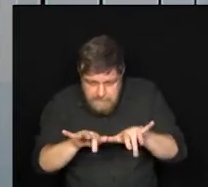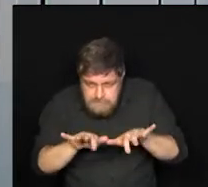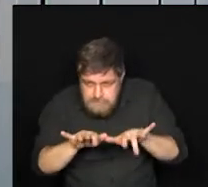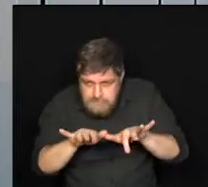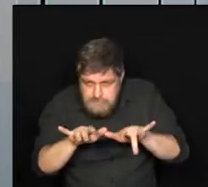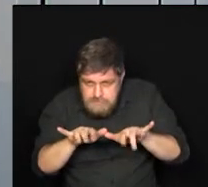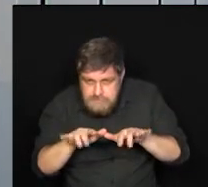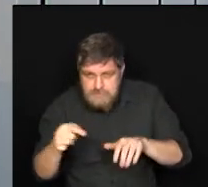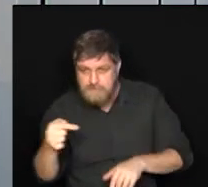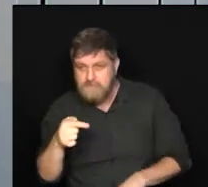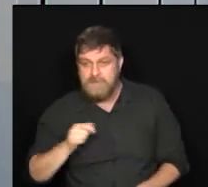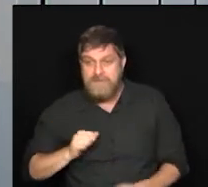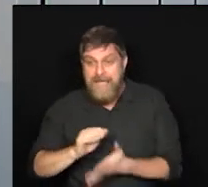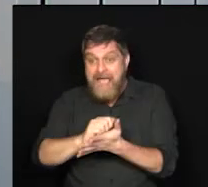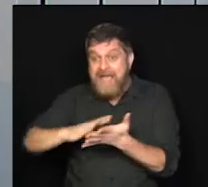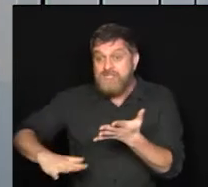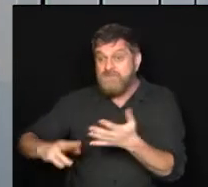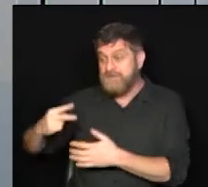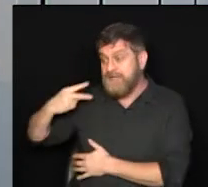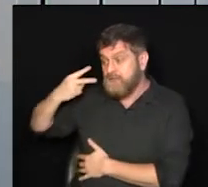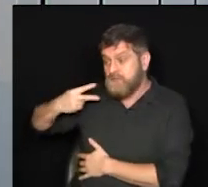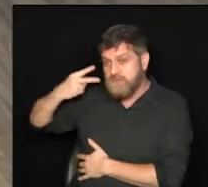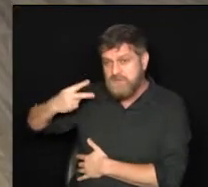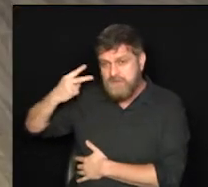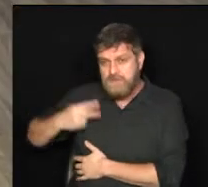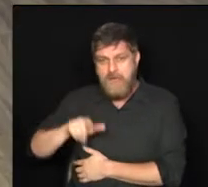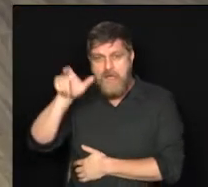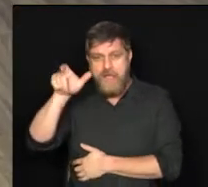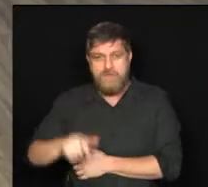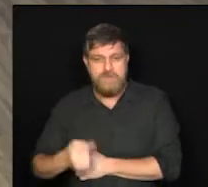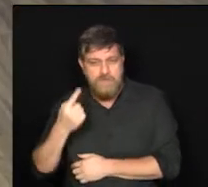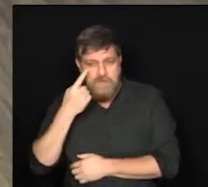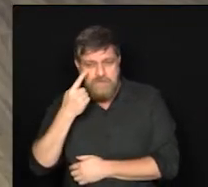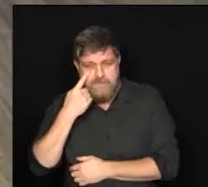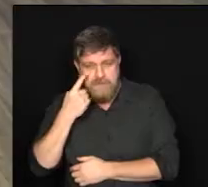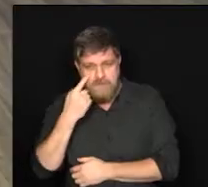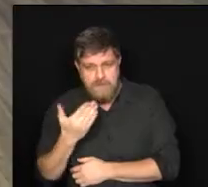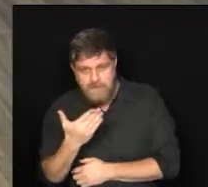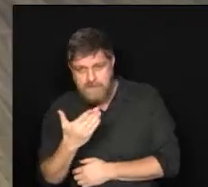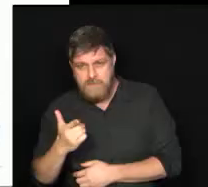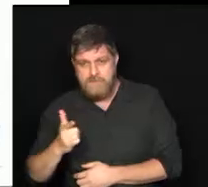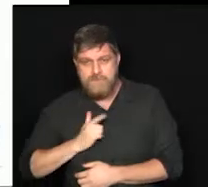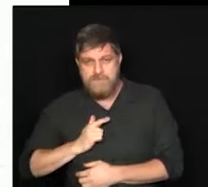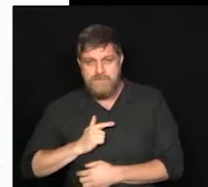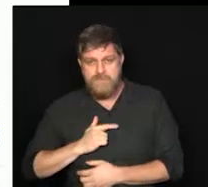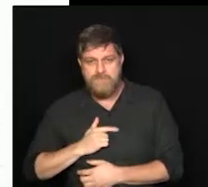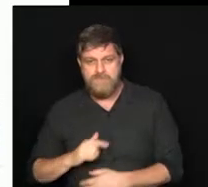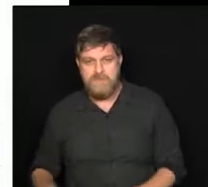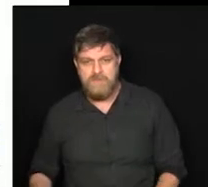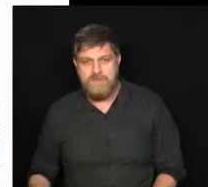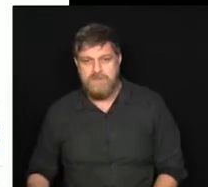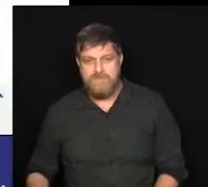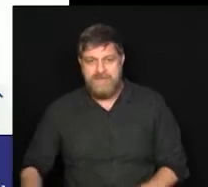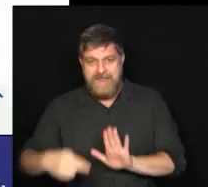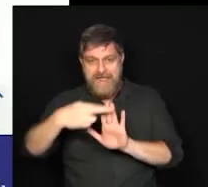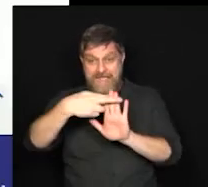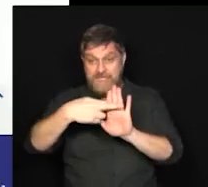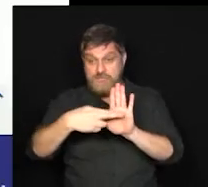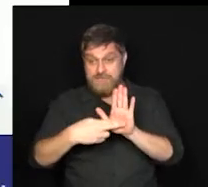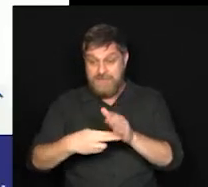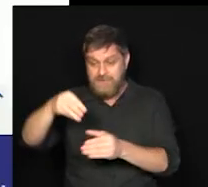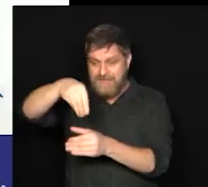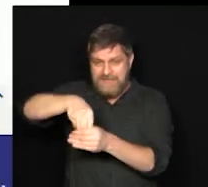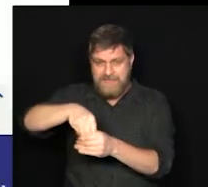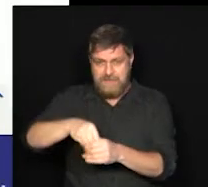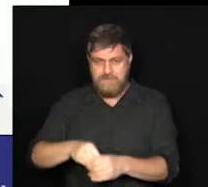no Atividade Legislativa, você aí de casa vai acompanhando, e aqui, ó, o penúltimo, regimento interno. Você